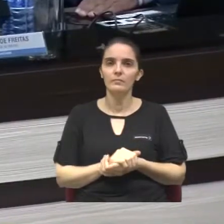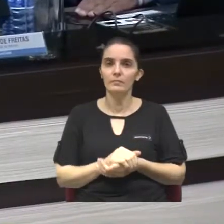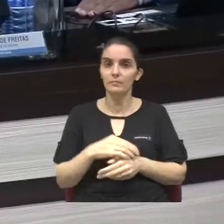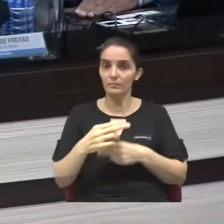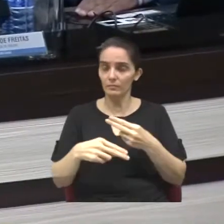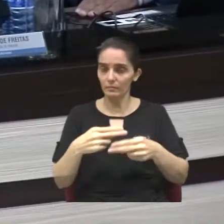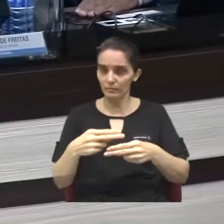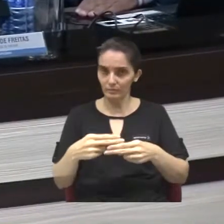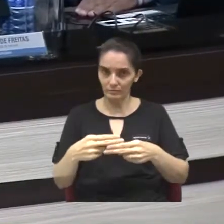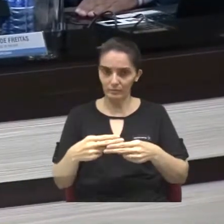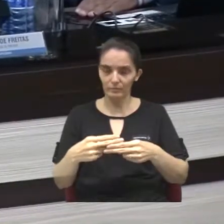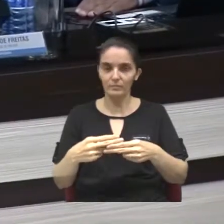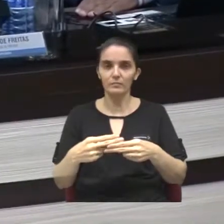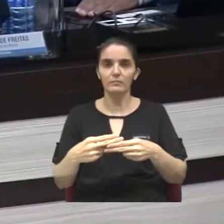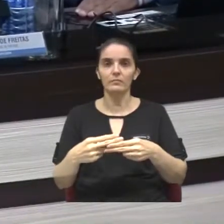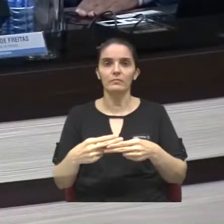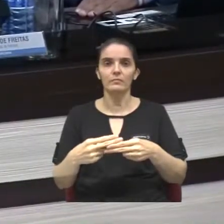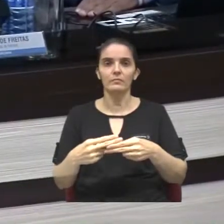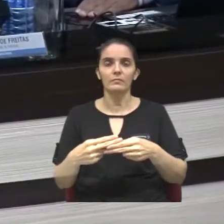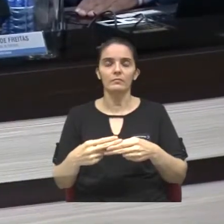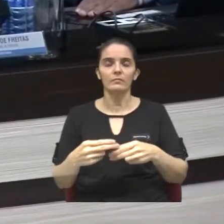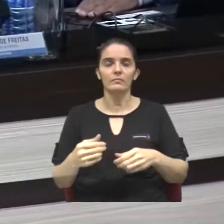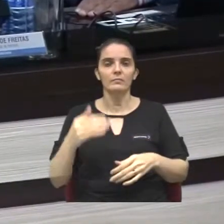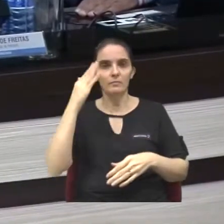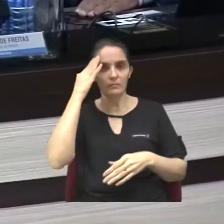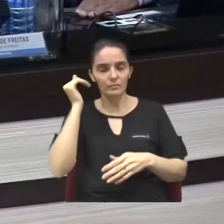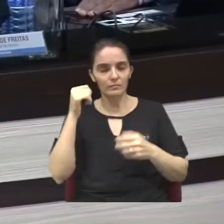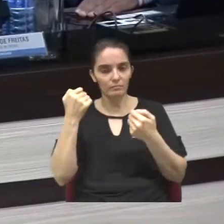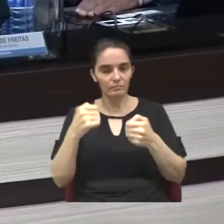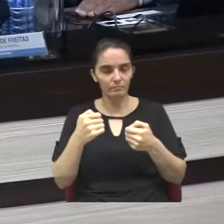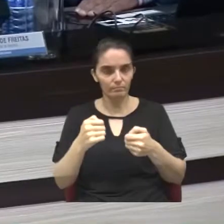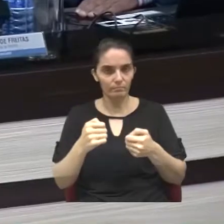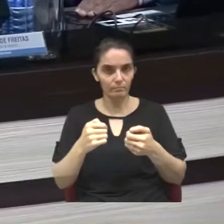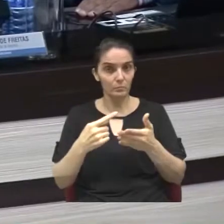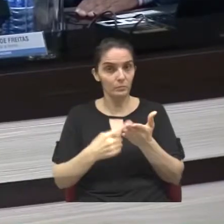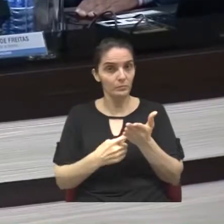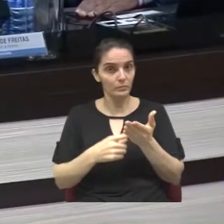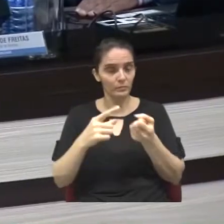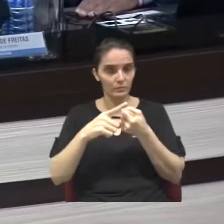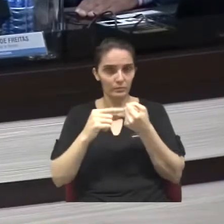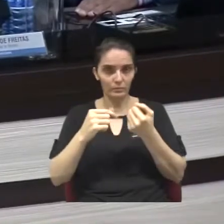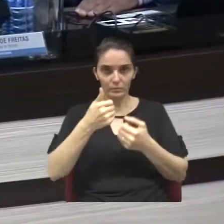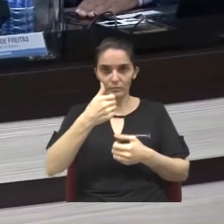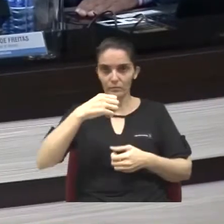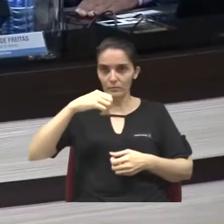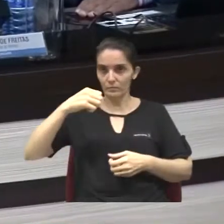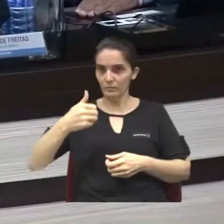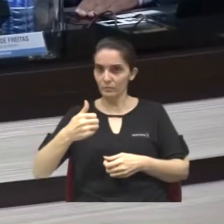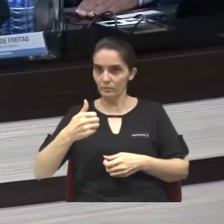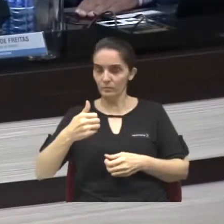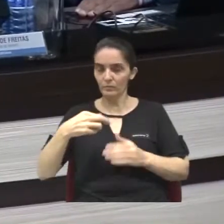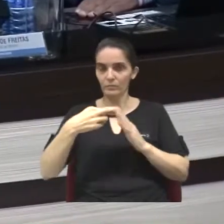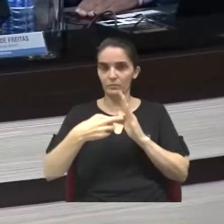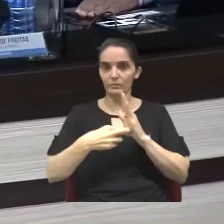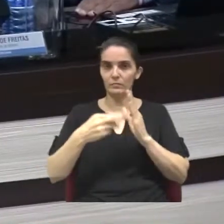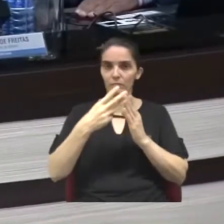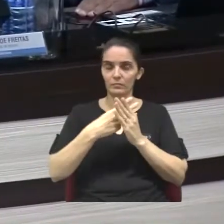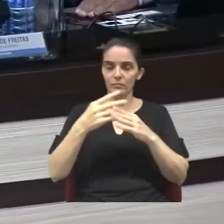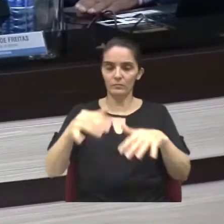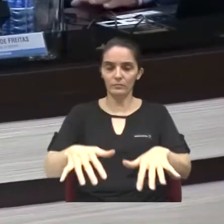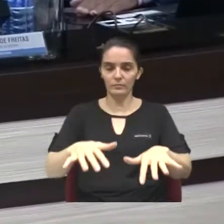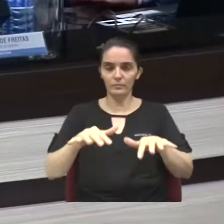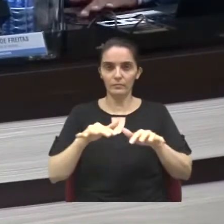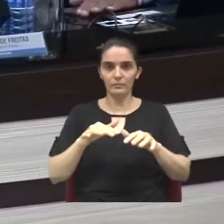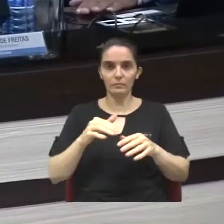assim perfeitamente a hipótese prelecionada no artigo 91 do Regimento Interno. Plenário vereador